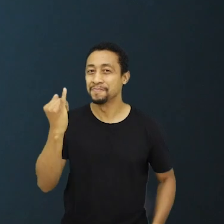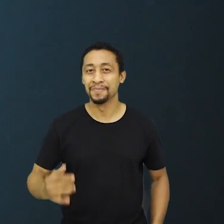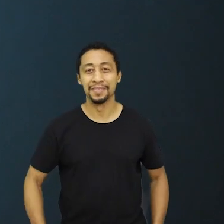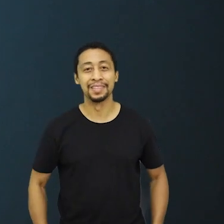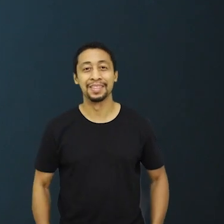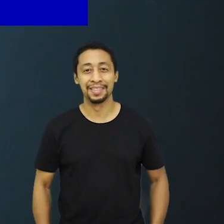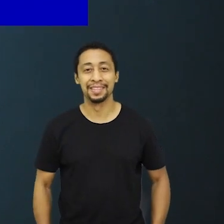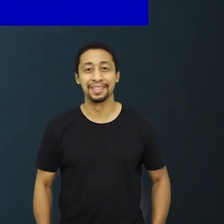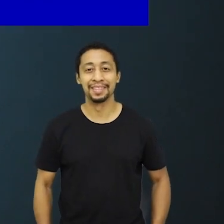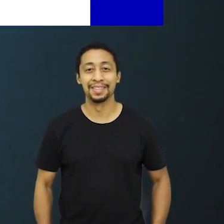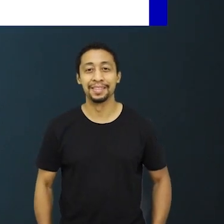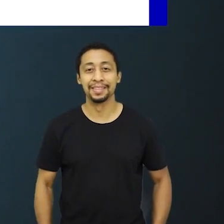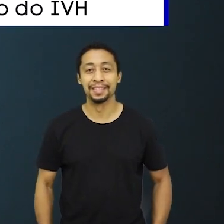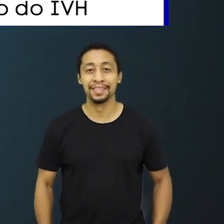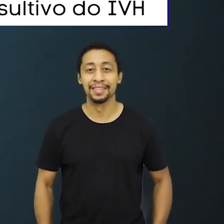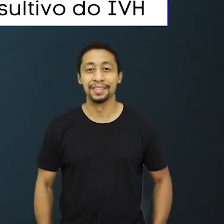fique.